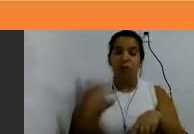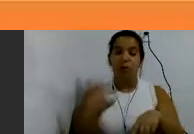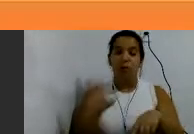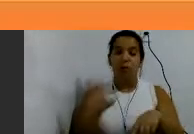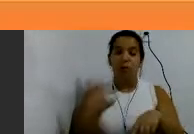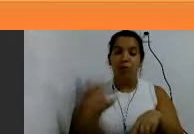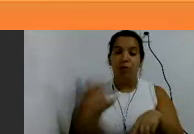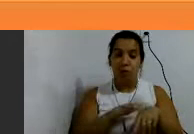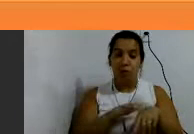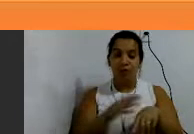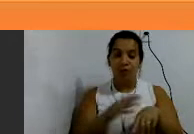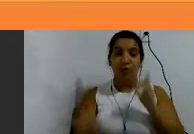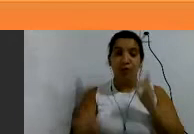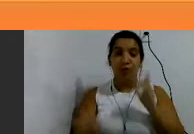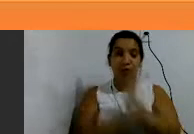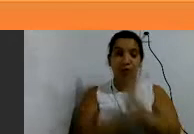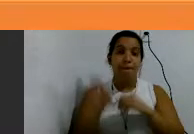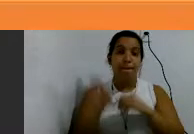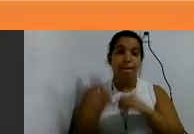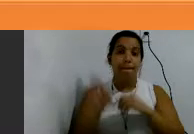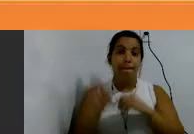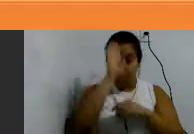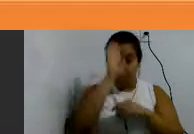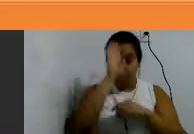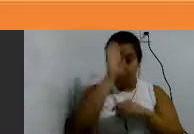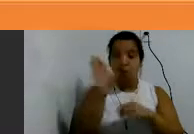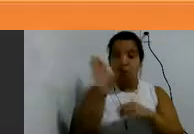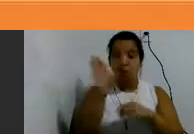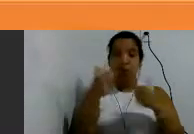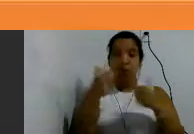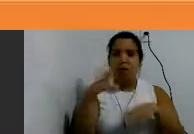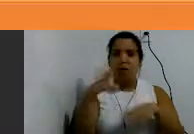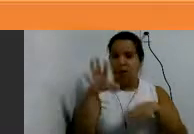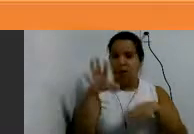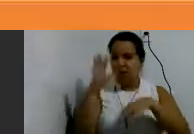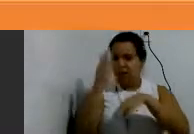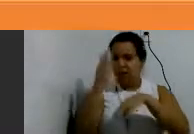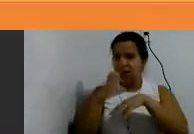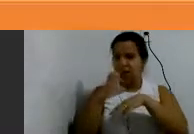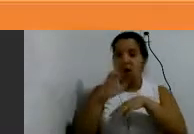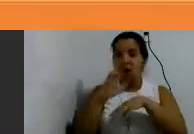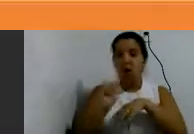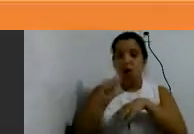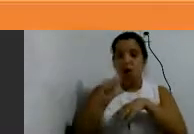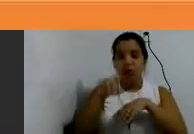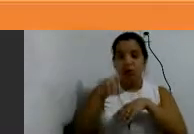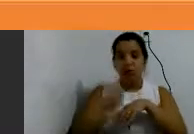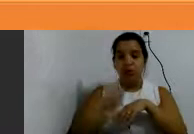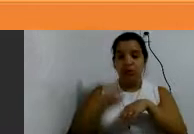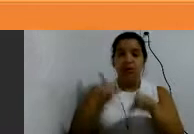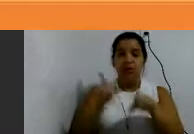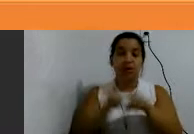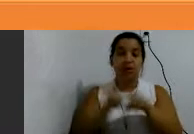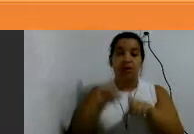detecta principalmente na fase crônica. Na fase aguda a gente tem o quê? Latência, a gente não